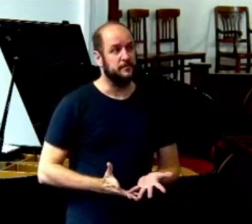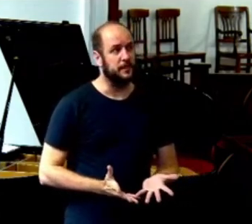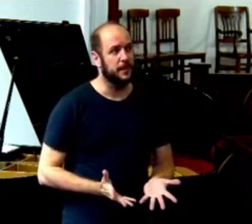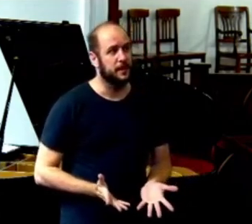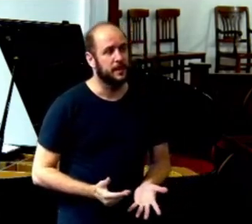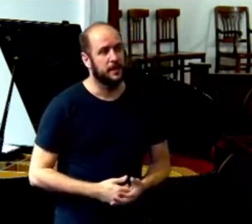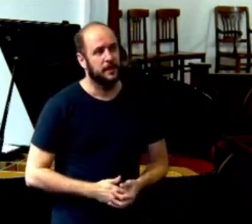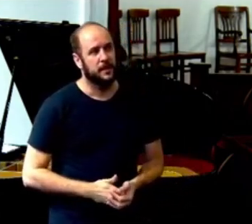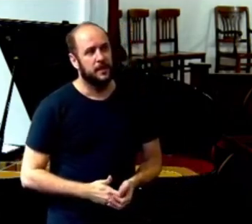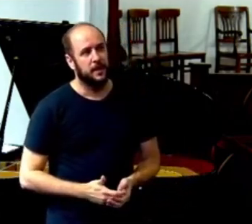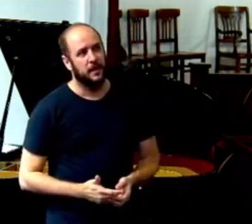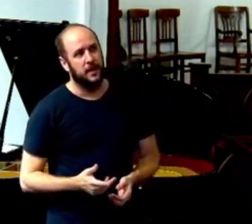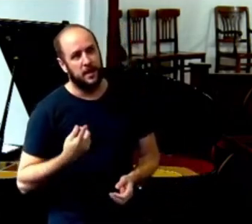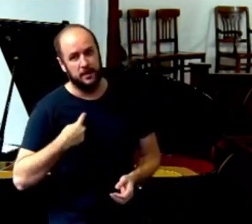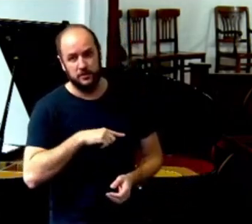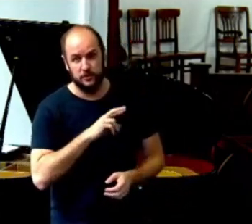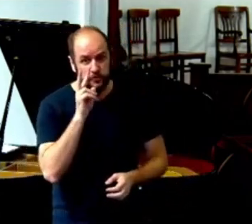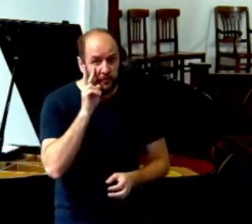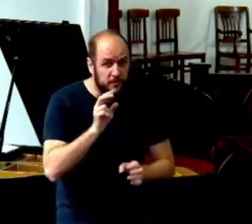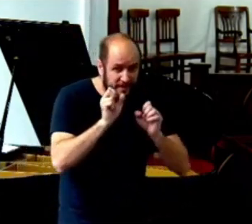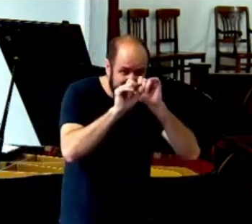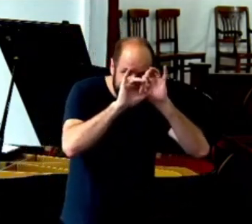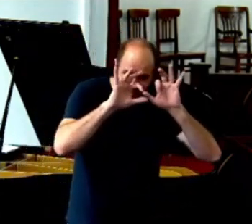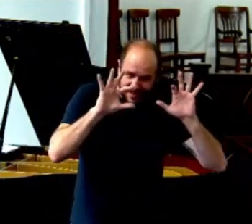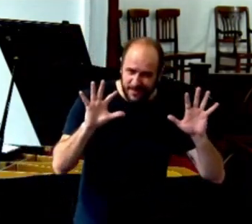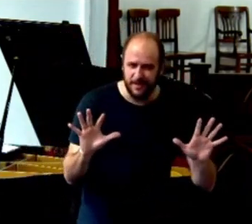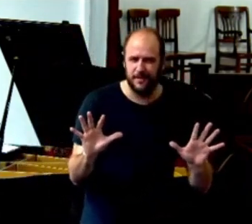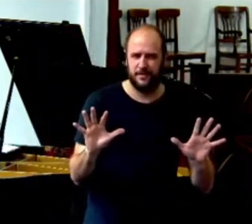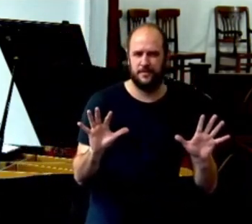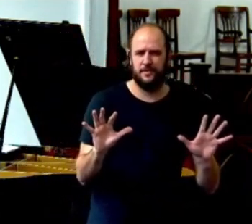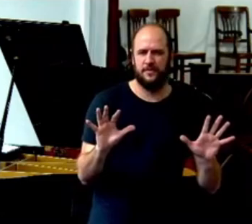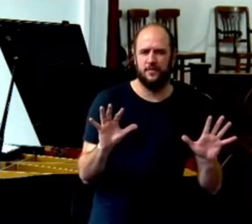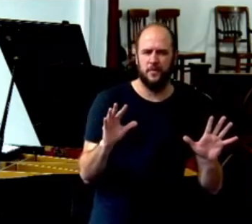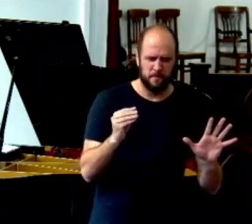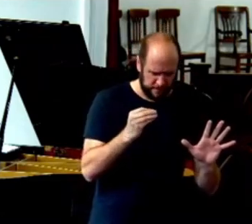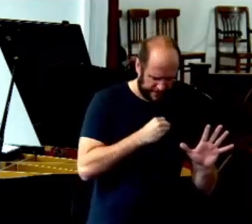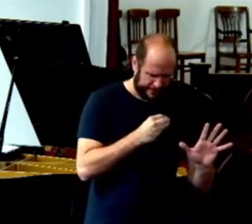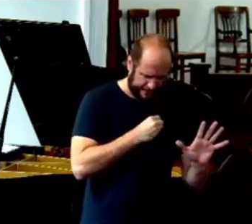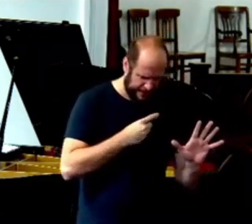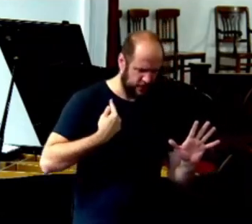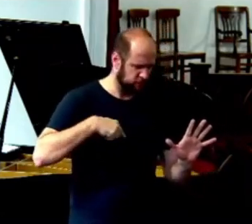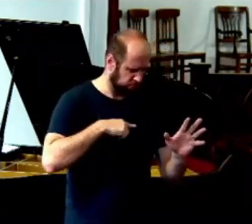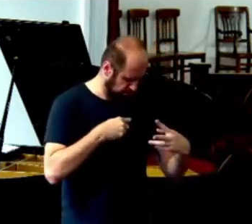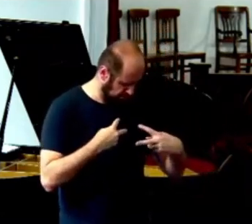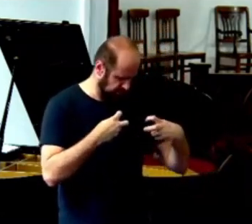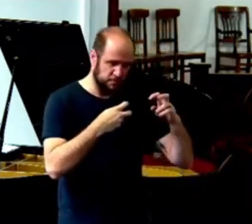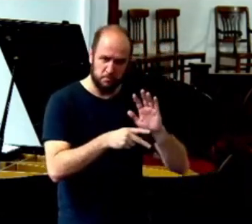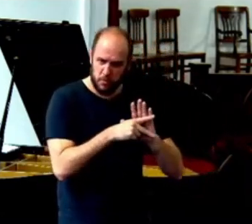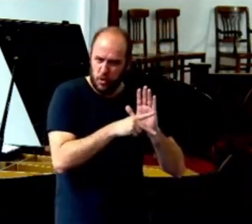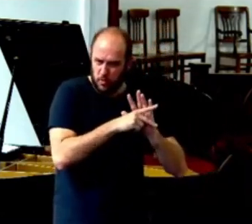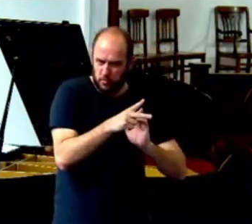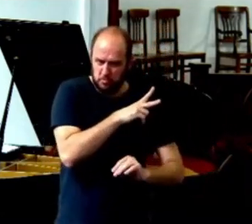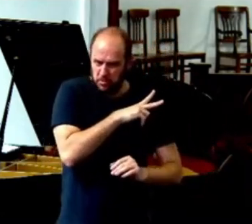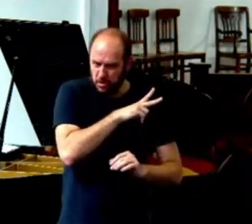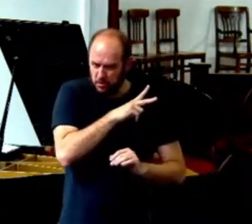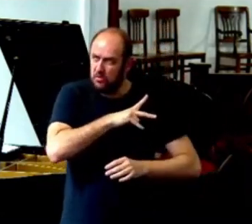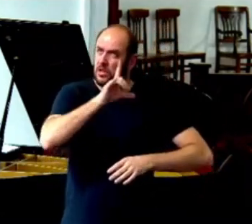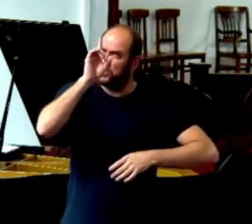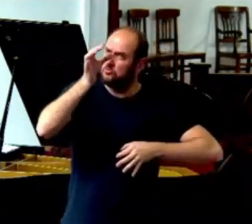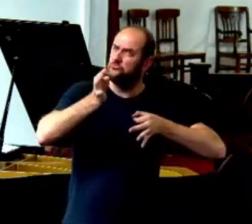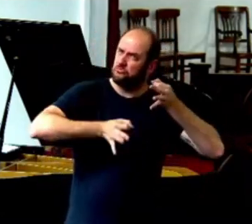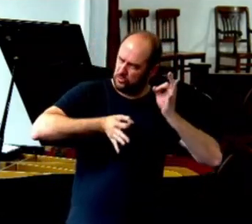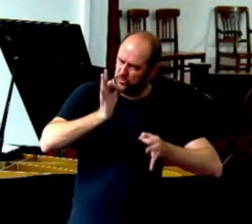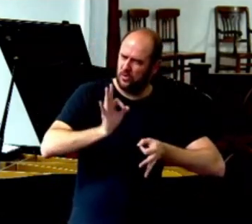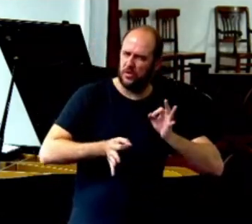Queridos, quando temos clareza de nossos próprios pecados e do julgamento de Deus, que